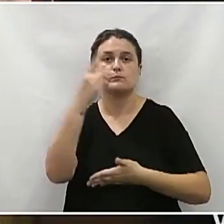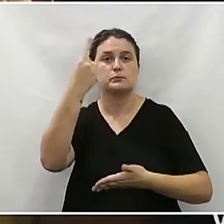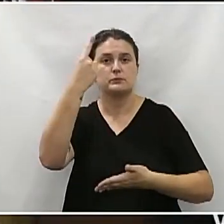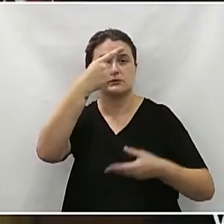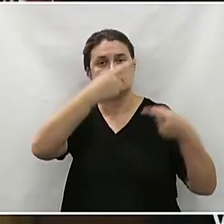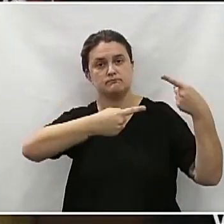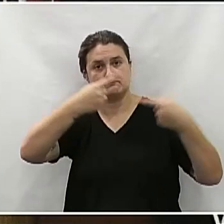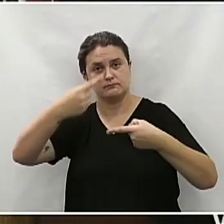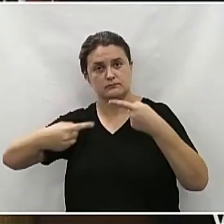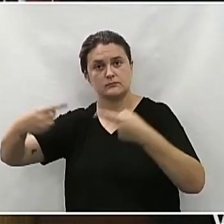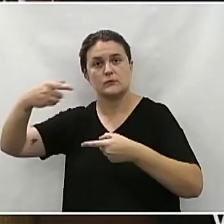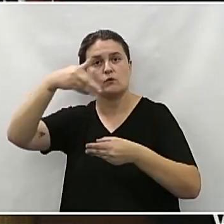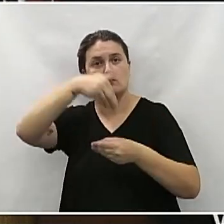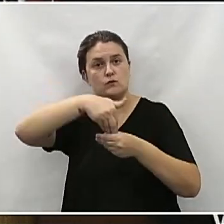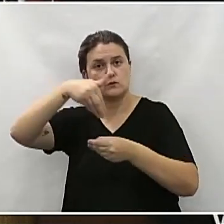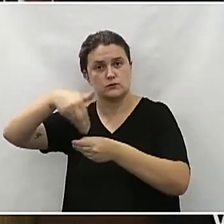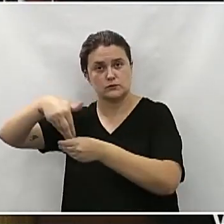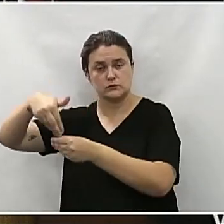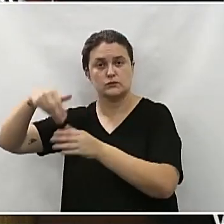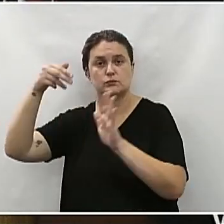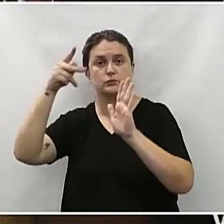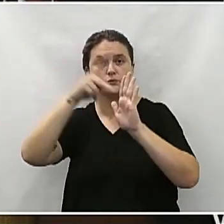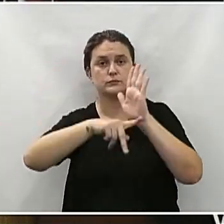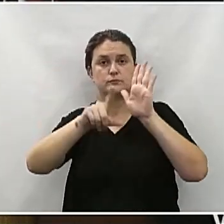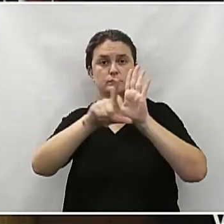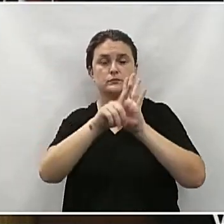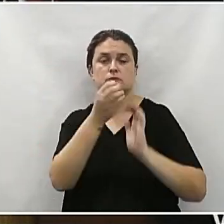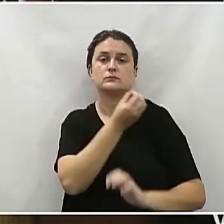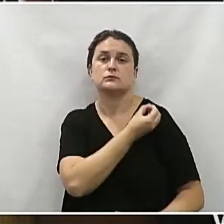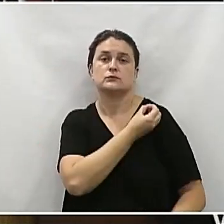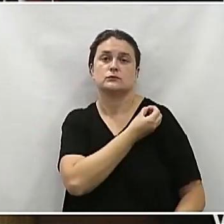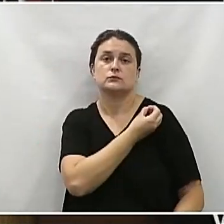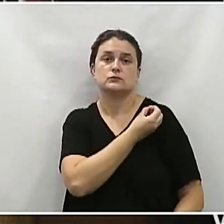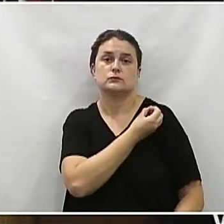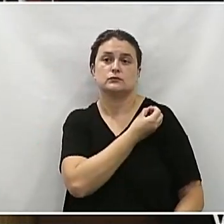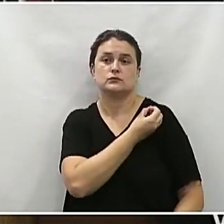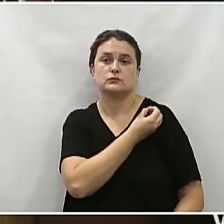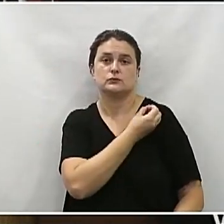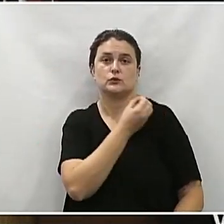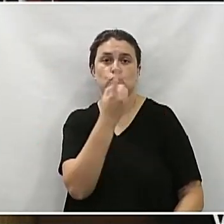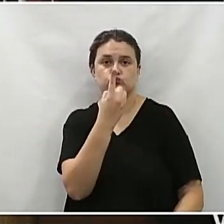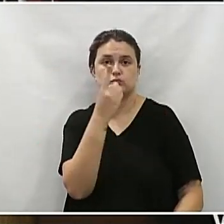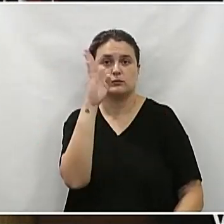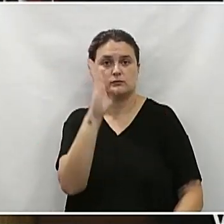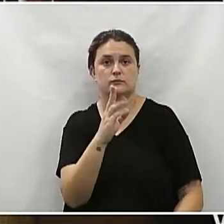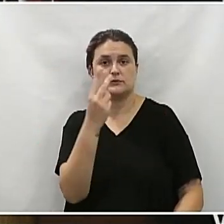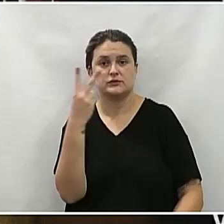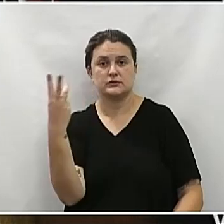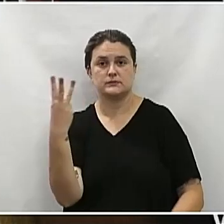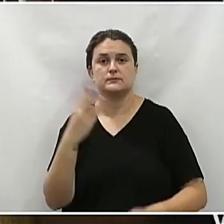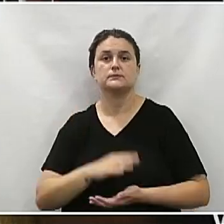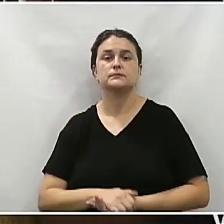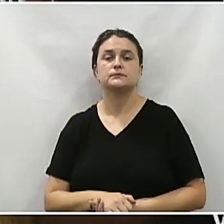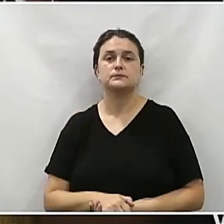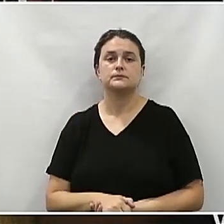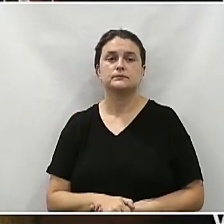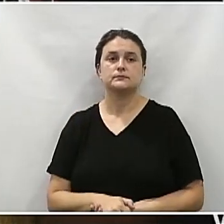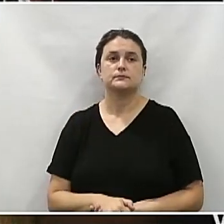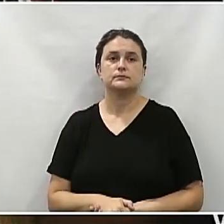discussão e votação do projeto de lei ordinária de número 1 de 2023.